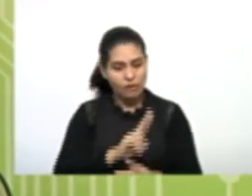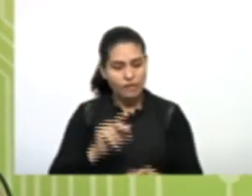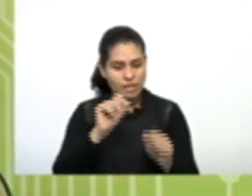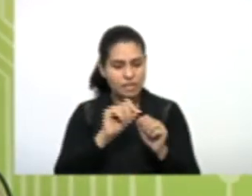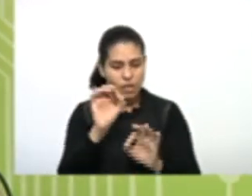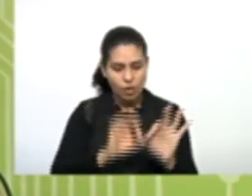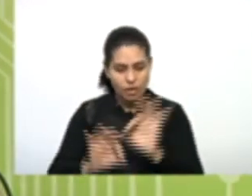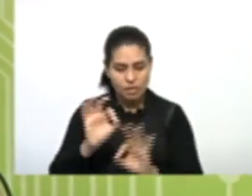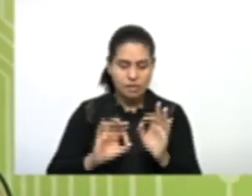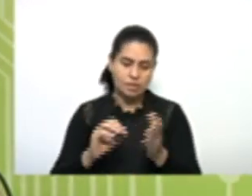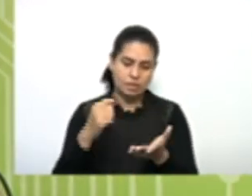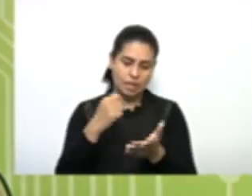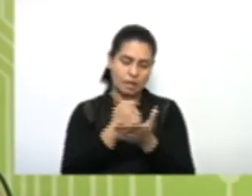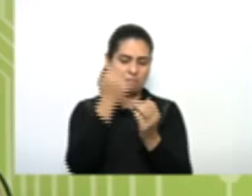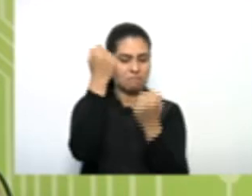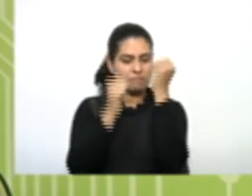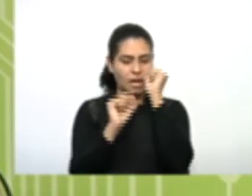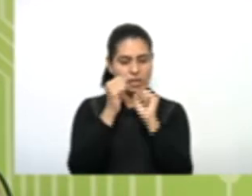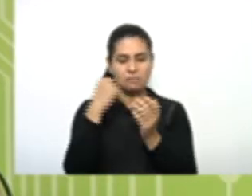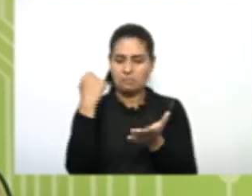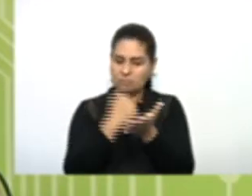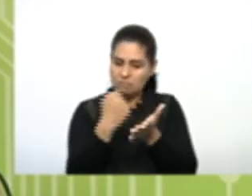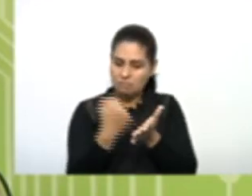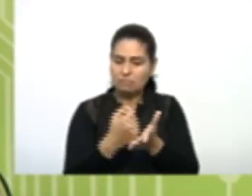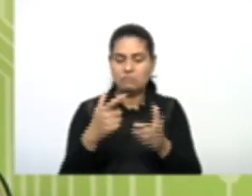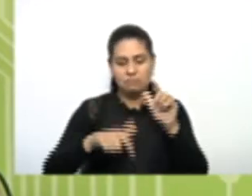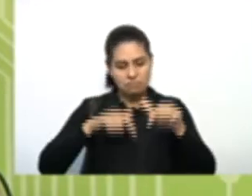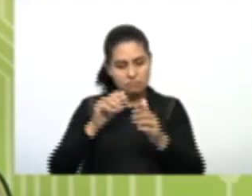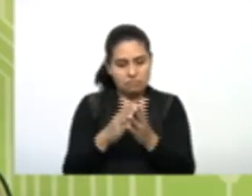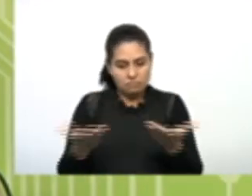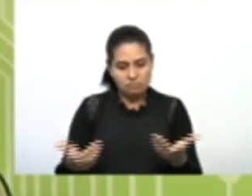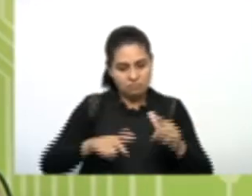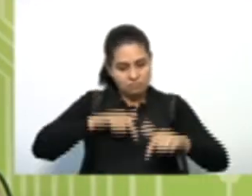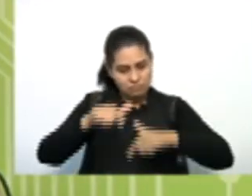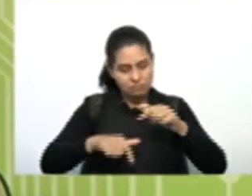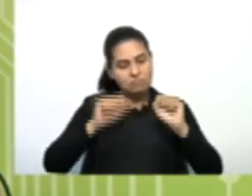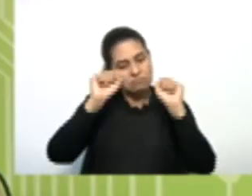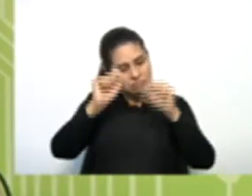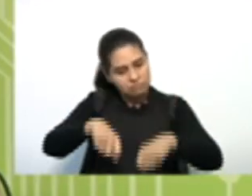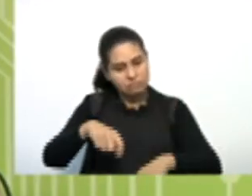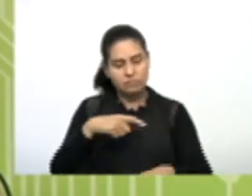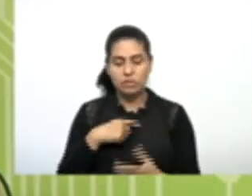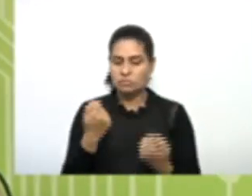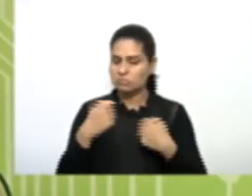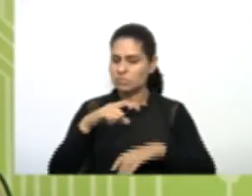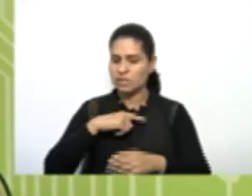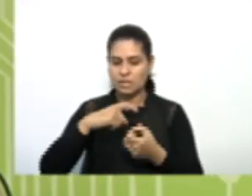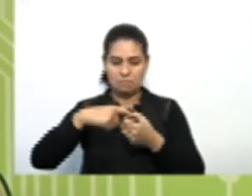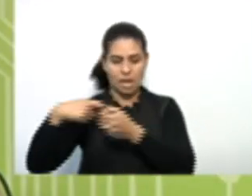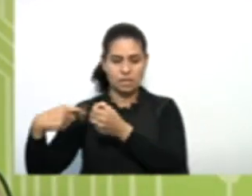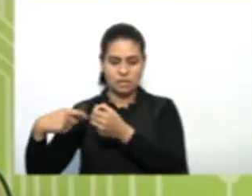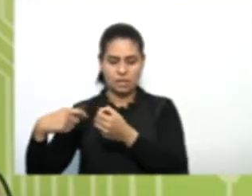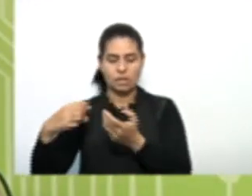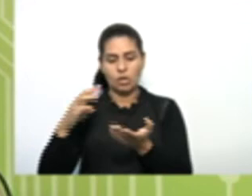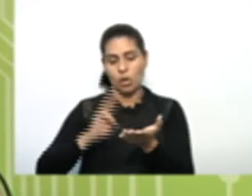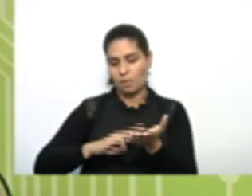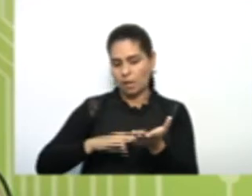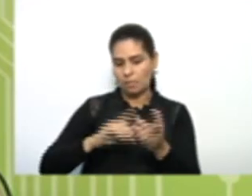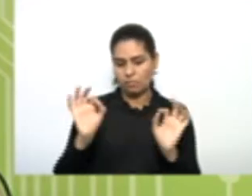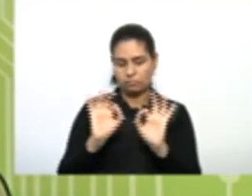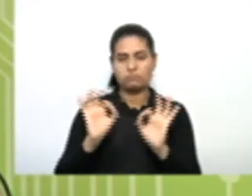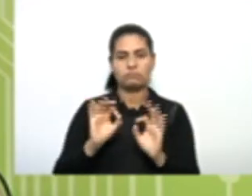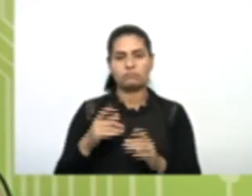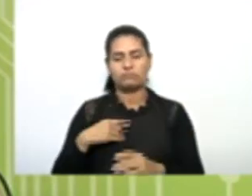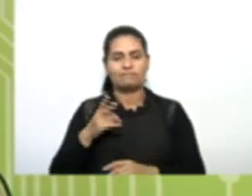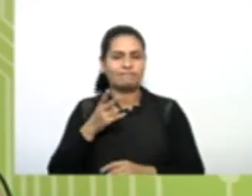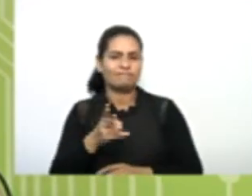pagar salários na carteira para essas pessoas. Essas pessoas podem não ser cooperados. Na outro exemplo que a gente tem dando